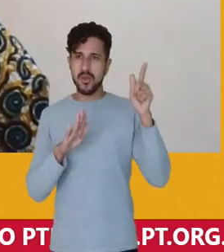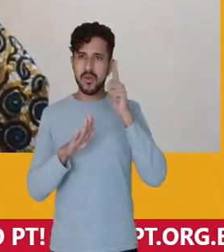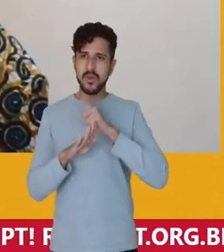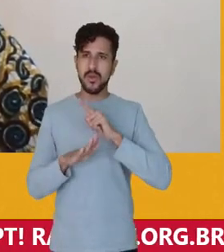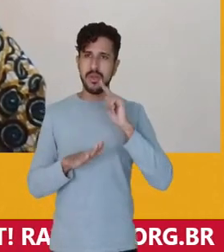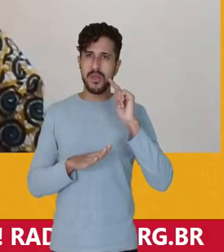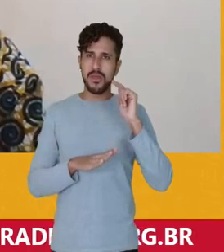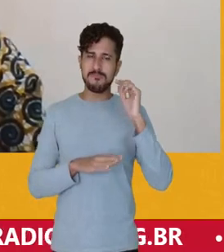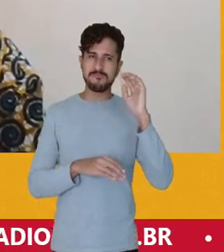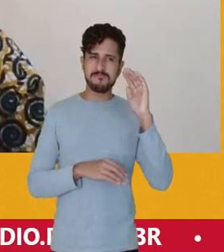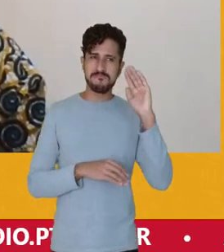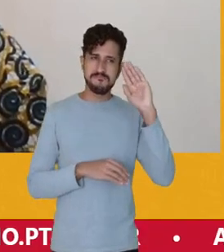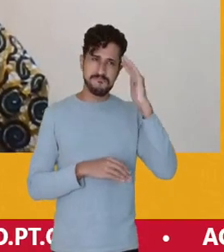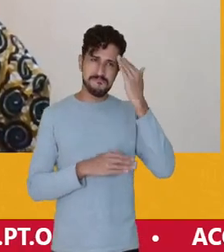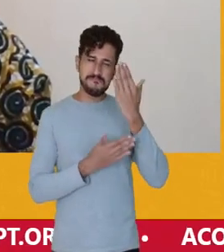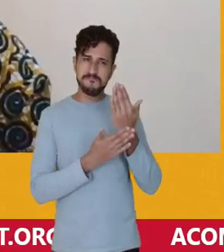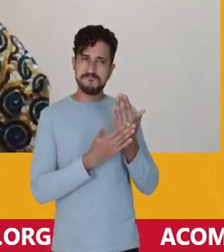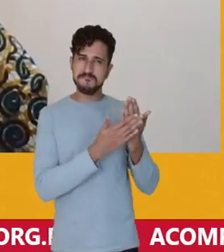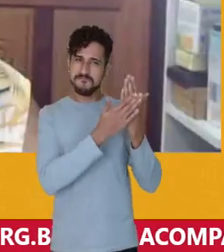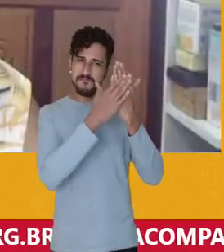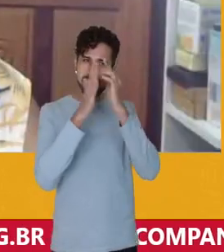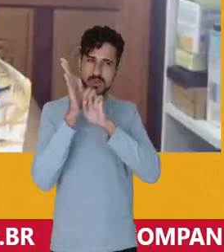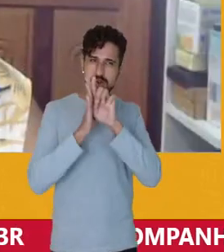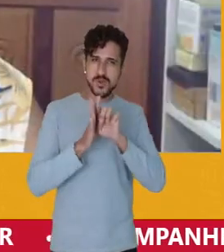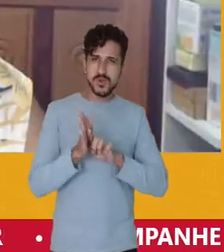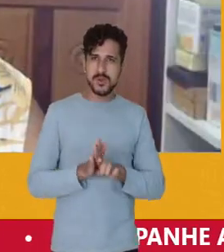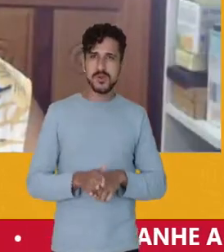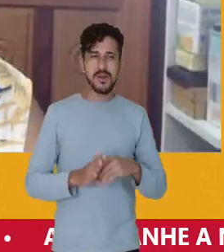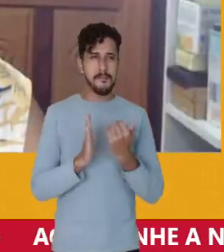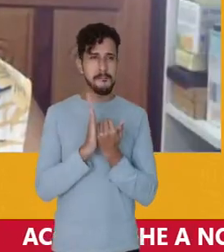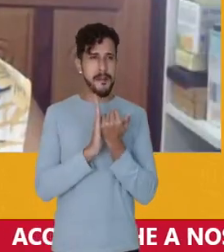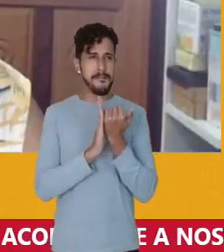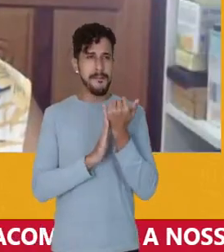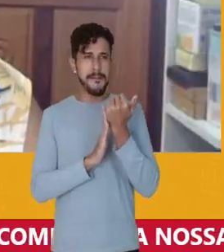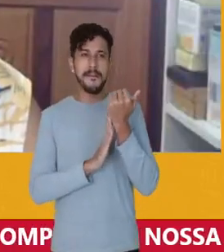pensar essa construção, né? Há uma crescente.